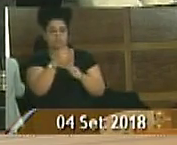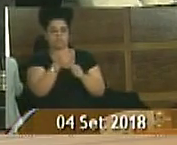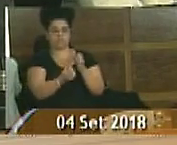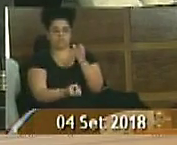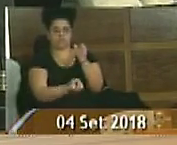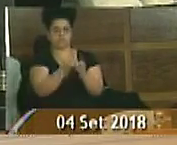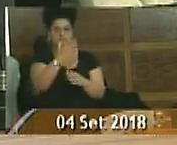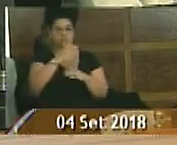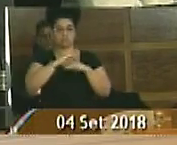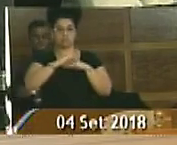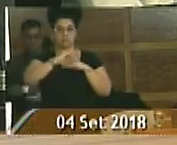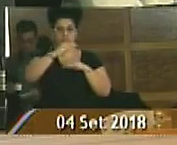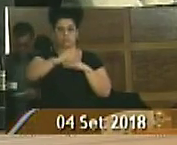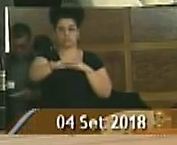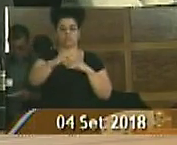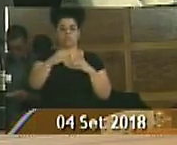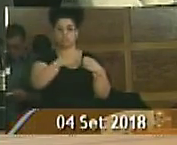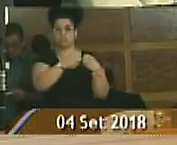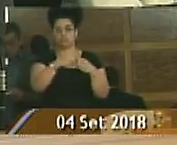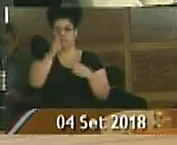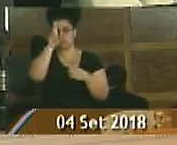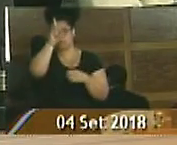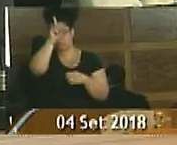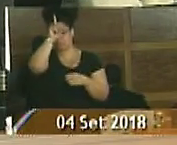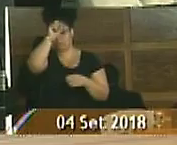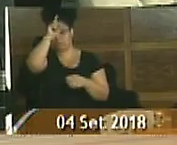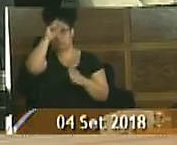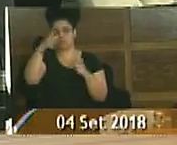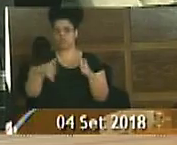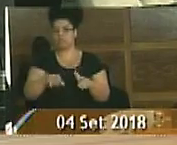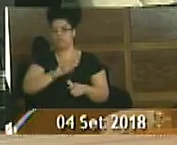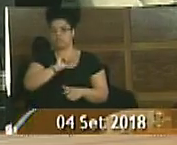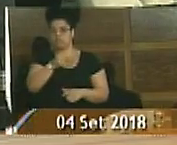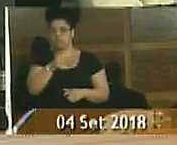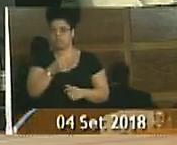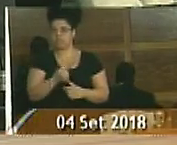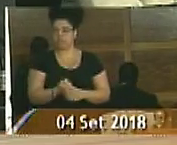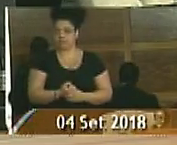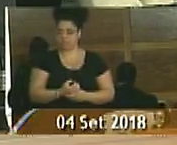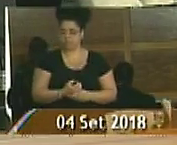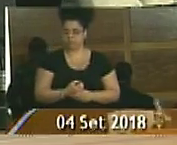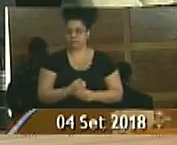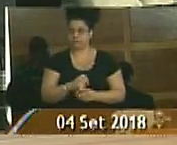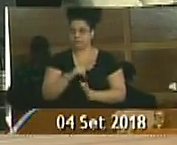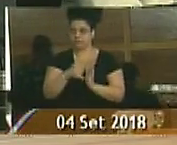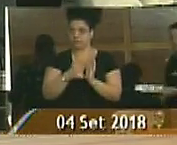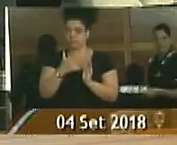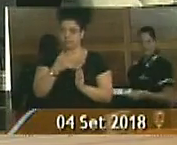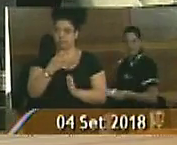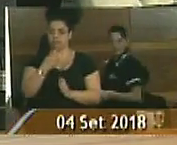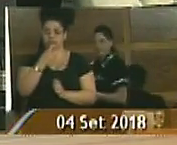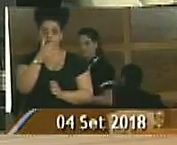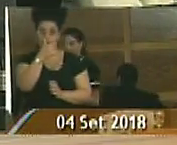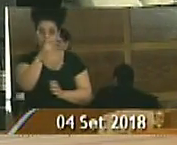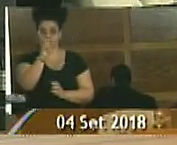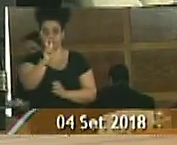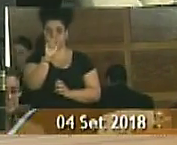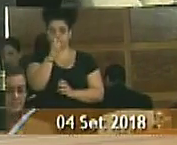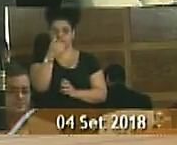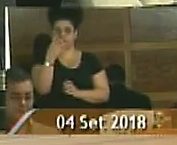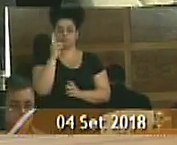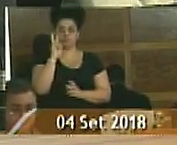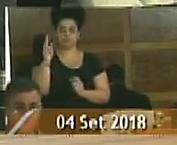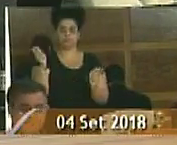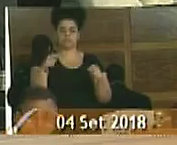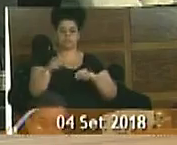velocidade na rua Japoranga, próximo ao hospital, bairro Japuíba. Indicação 2514, um estudo de viabilidade técnica para a construção de um